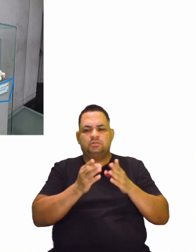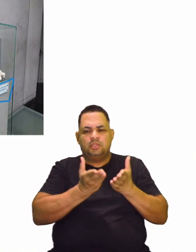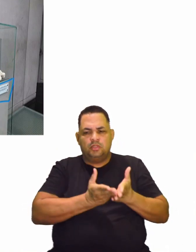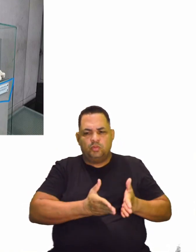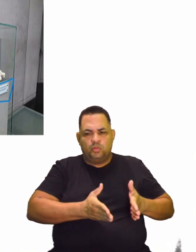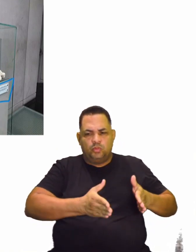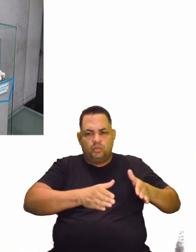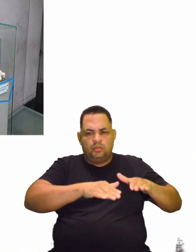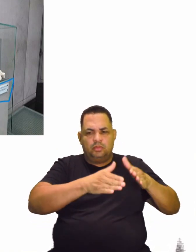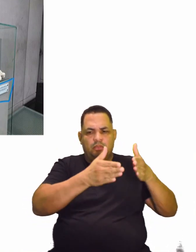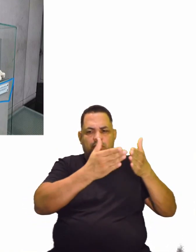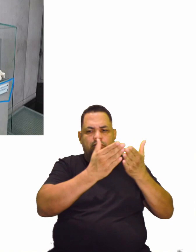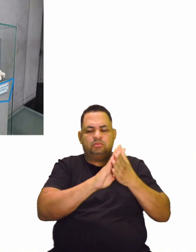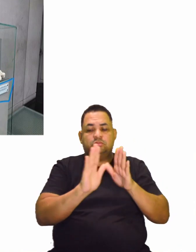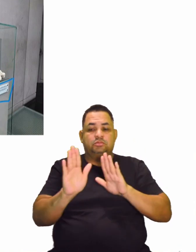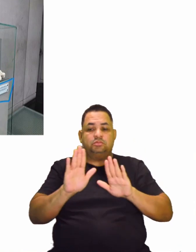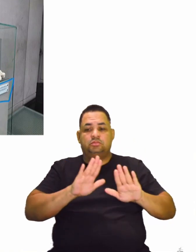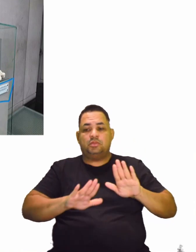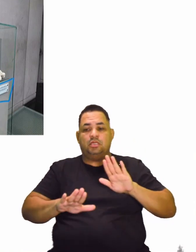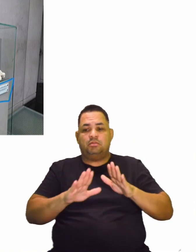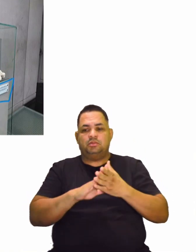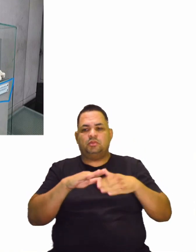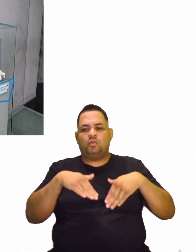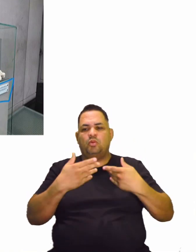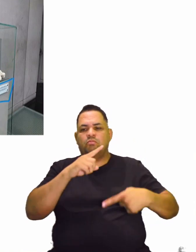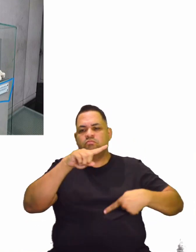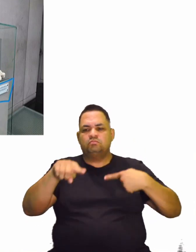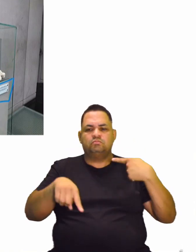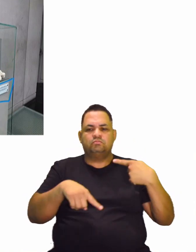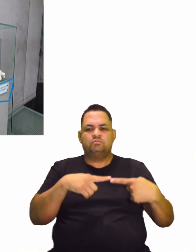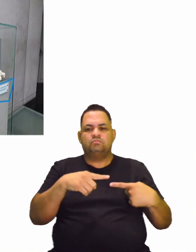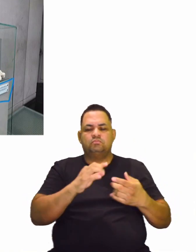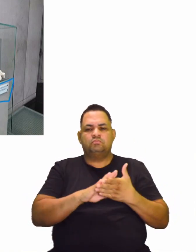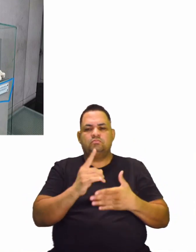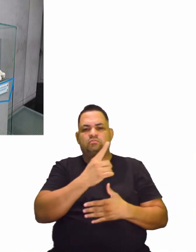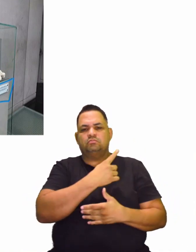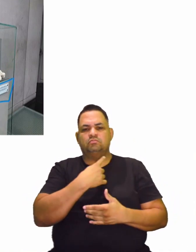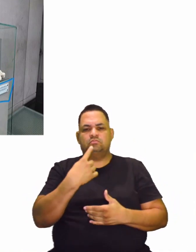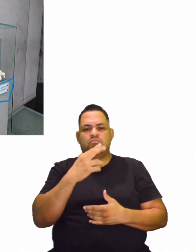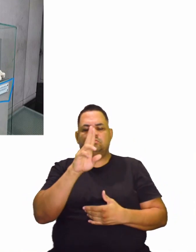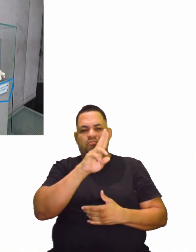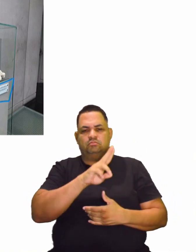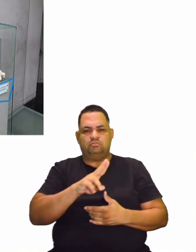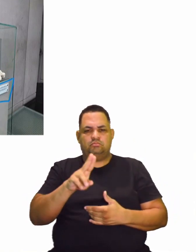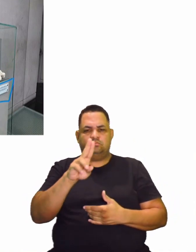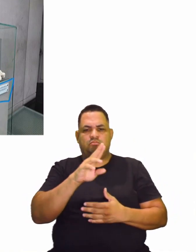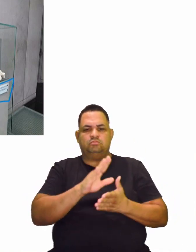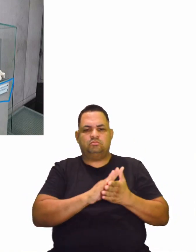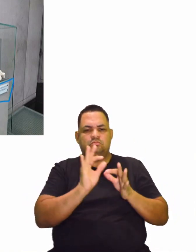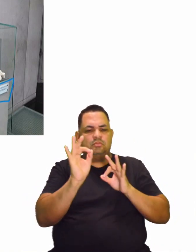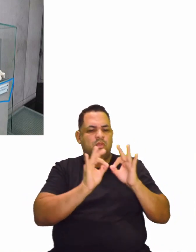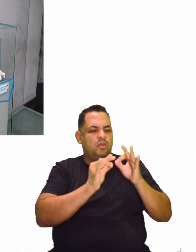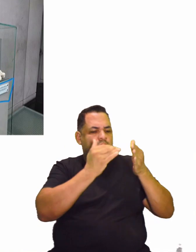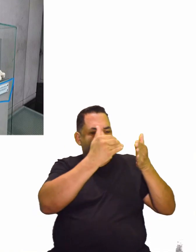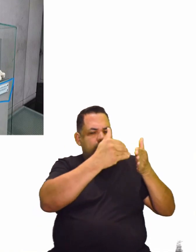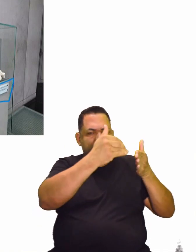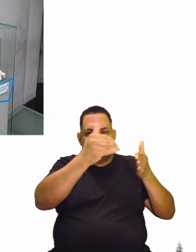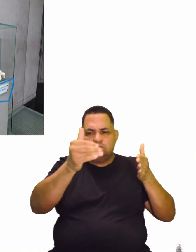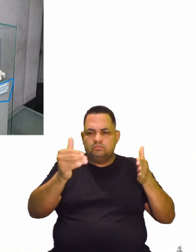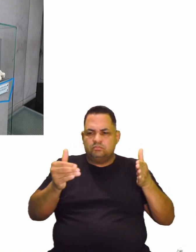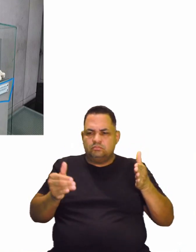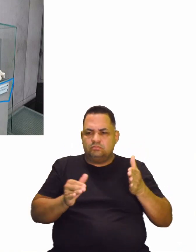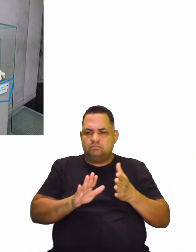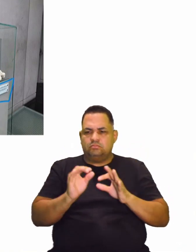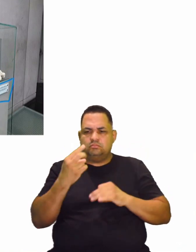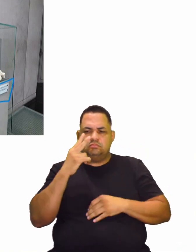de forma de acordo com a sua finalidade. Até hoje nós utilizamos vasos na decoração, não é verdade? Os